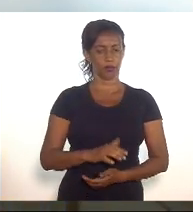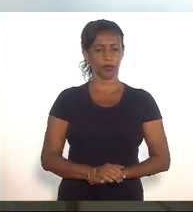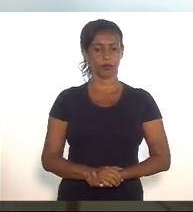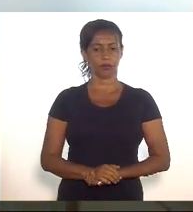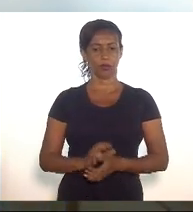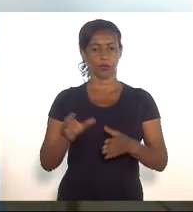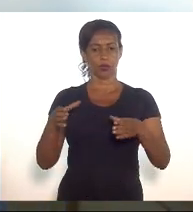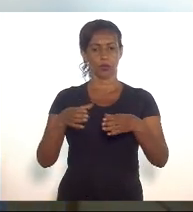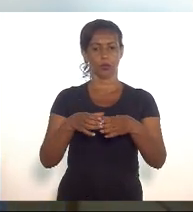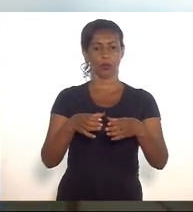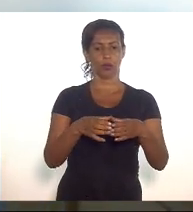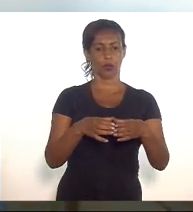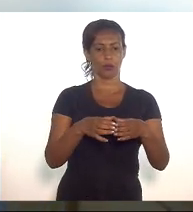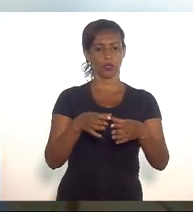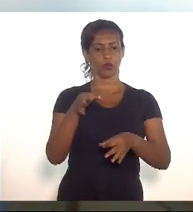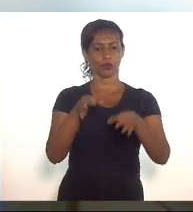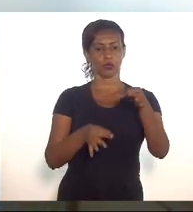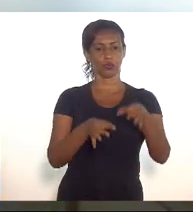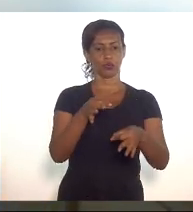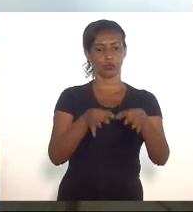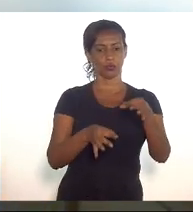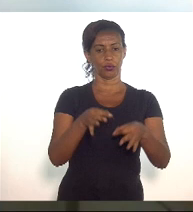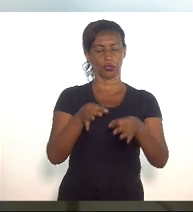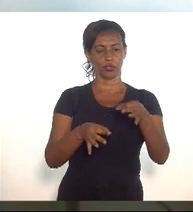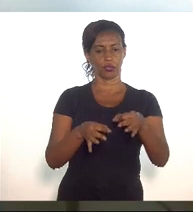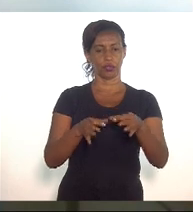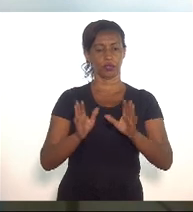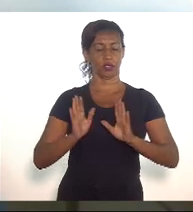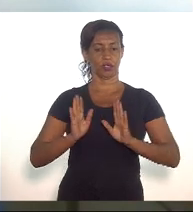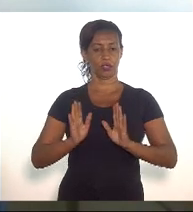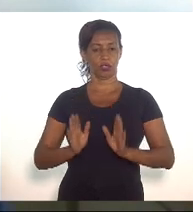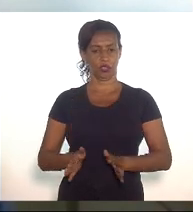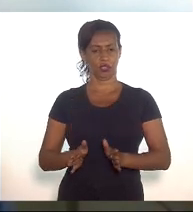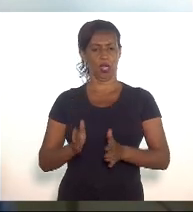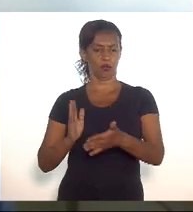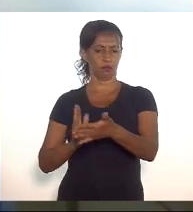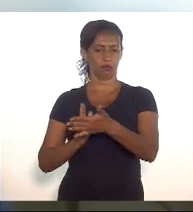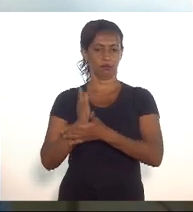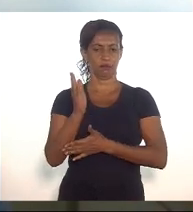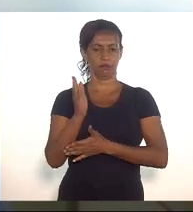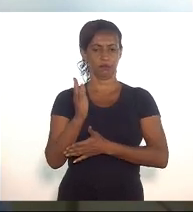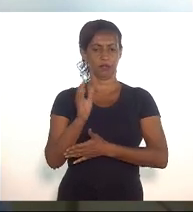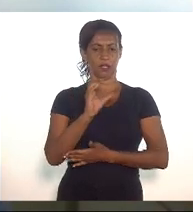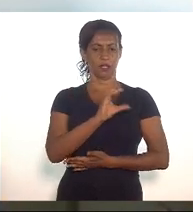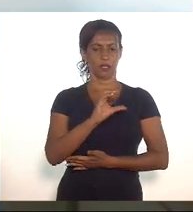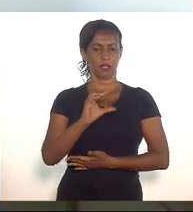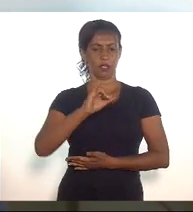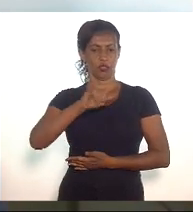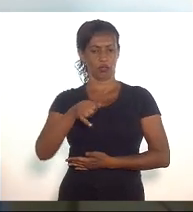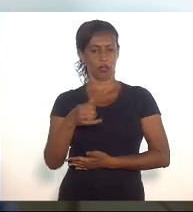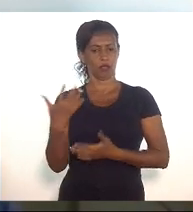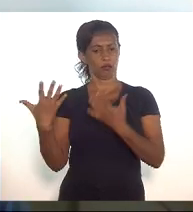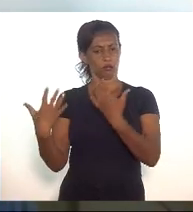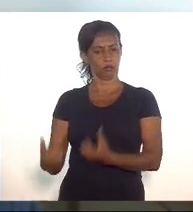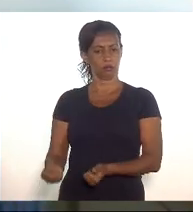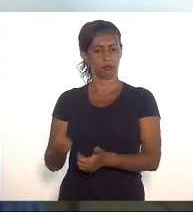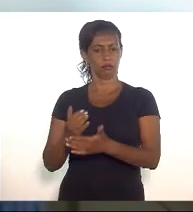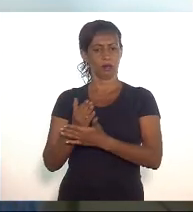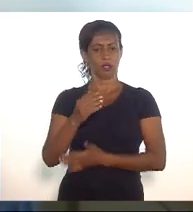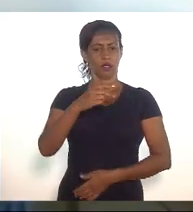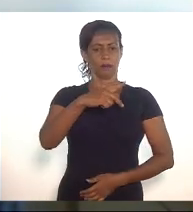a Comissão de Constituição e Justiça, já previamente aprovada pela CCJ, sobre o